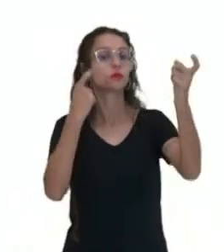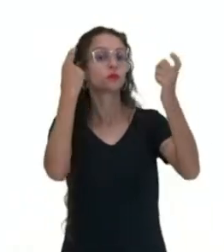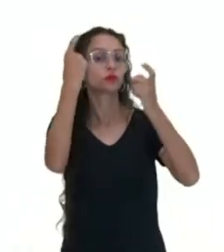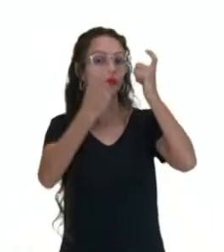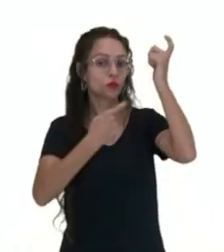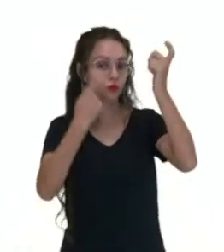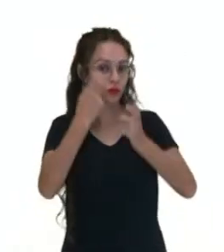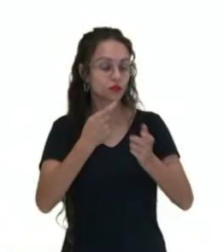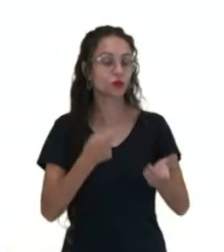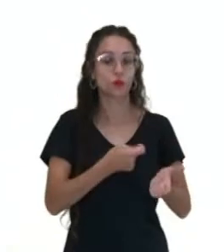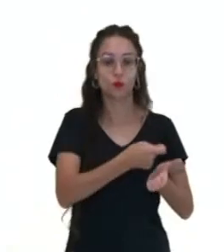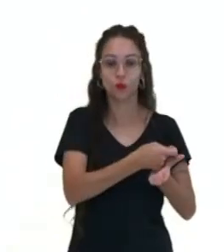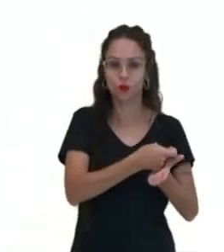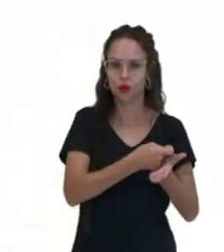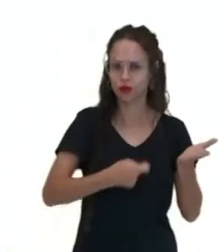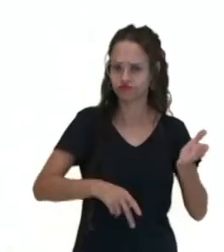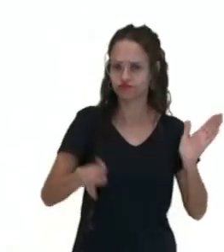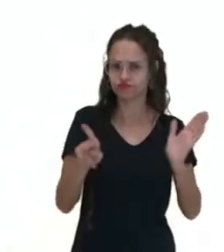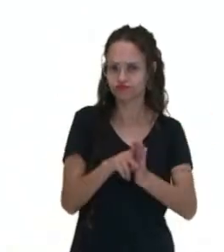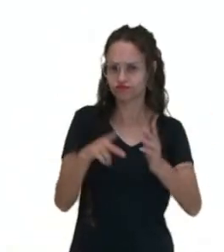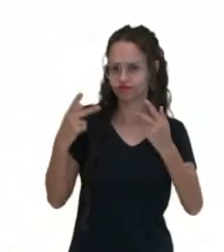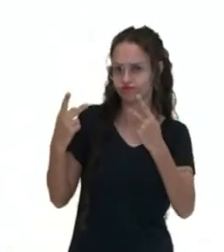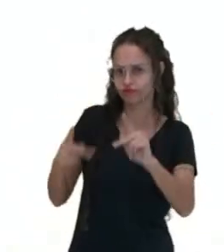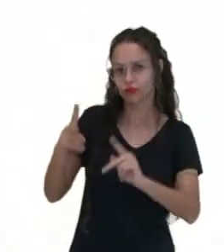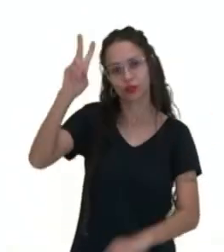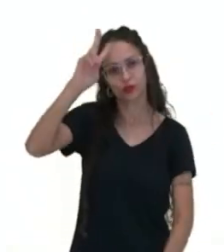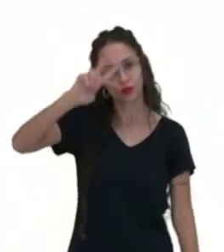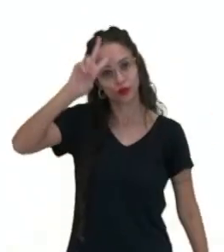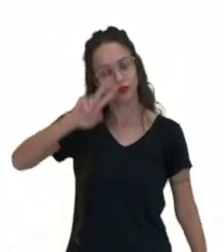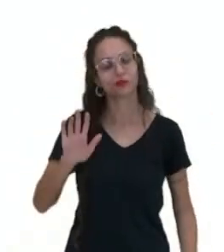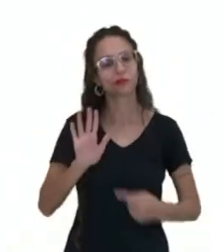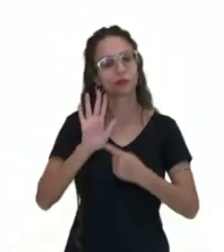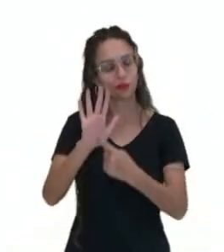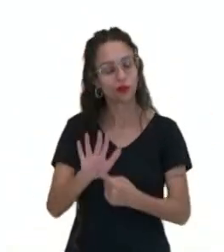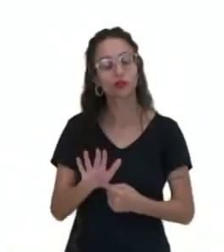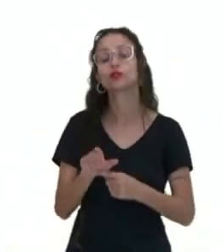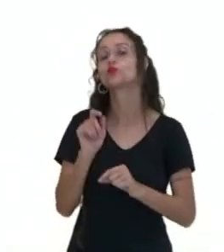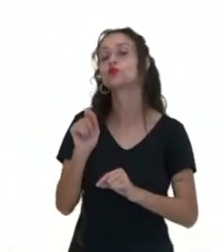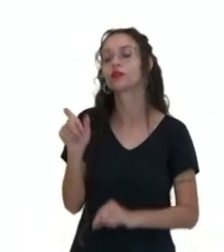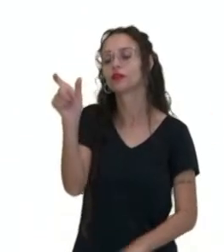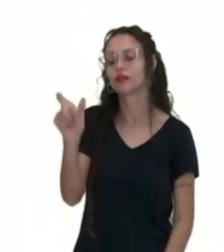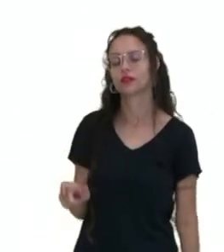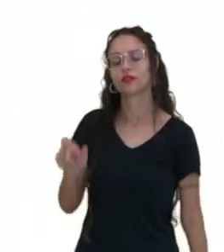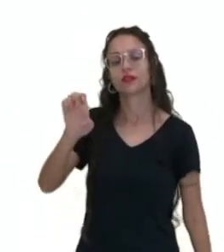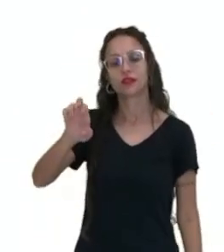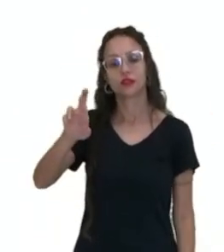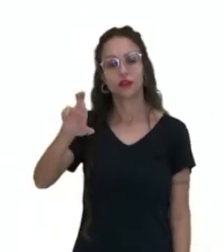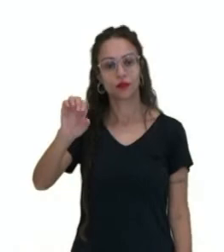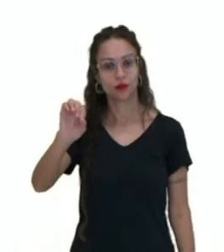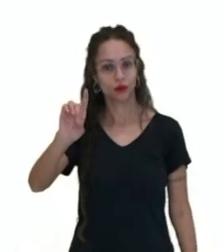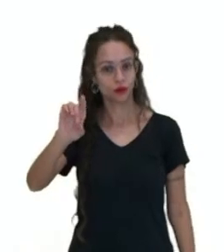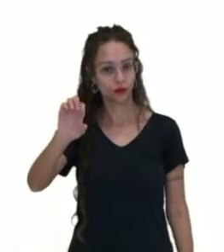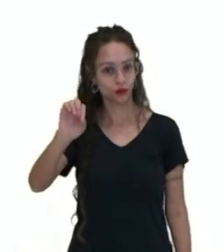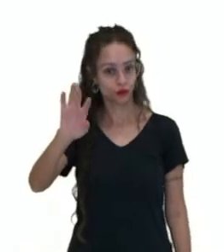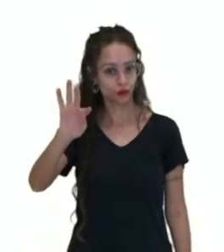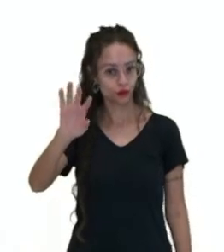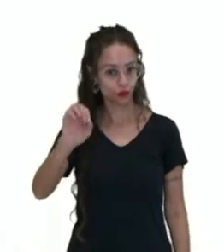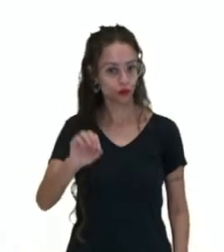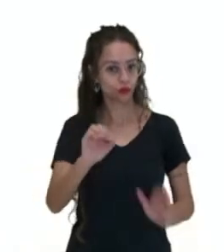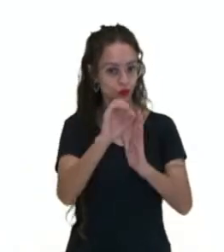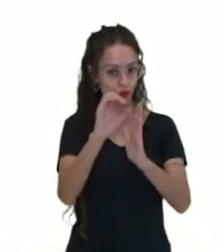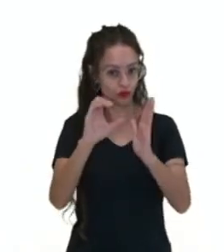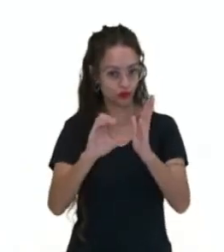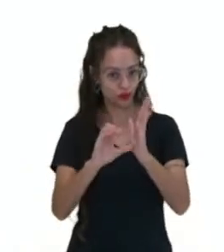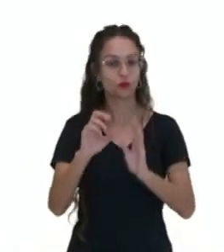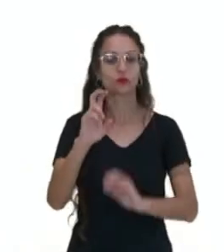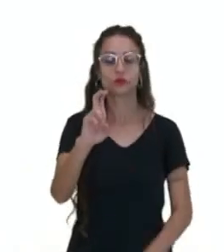preocupação com a escrita da sua história, como demonstra o trabalho de Heródoto no século V. Olha lá. História estuda